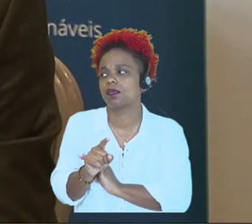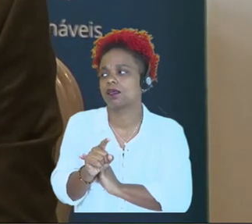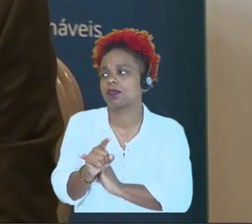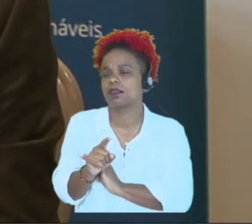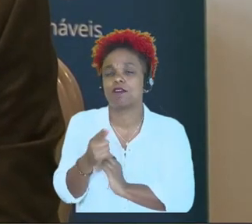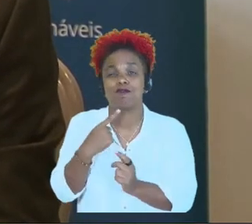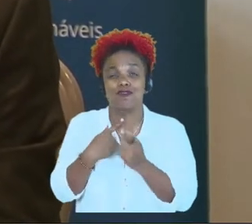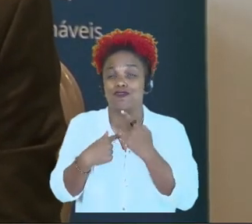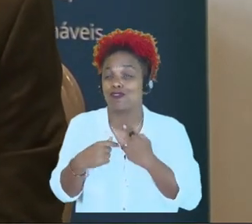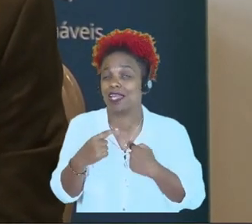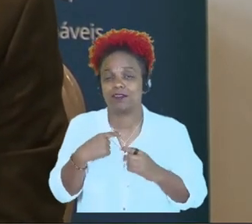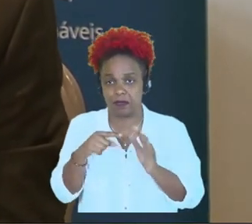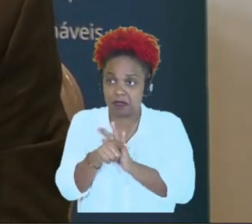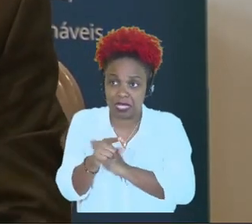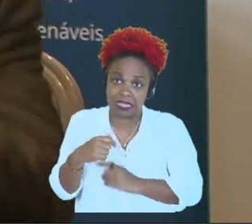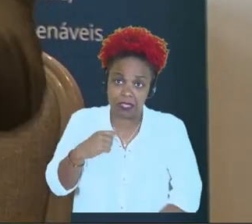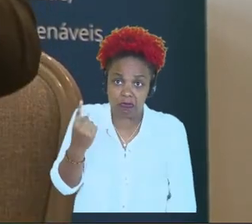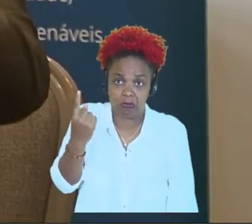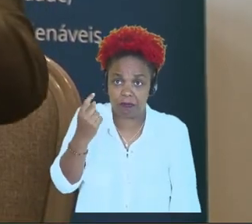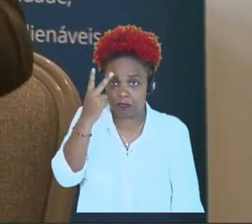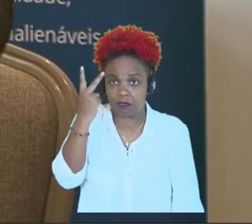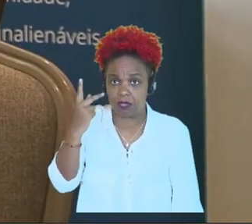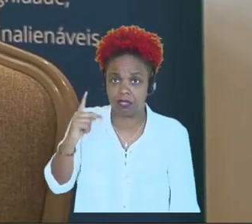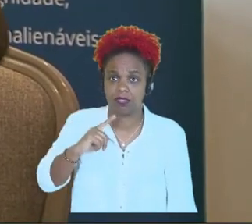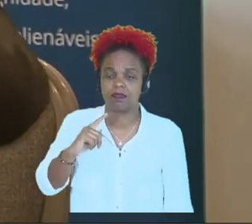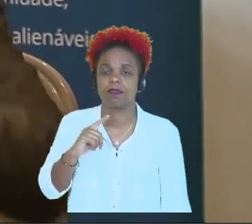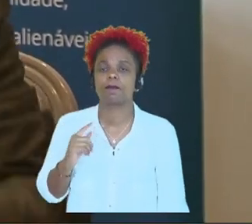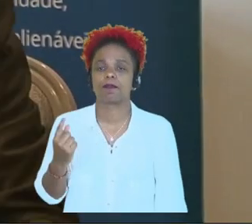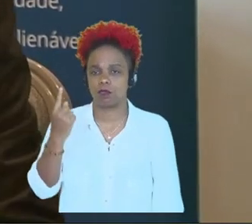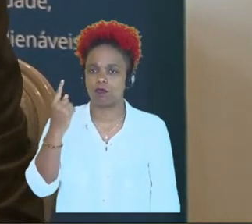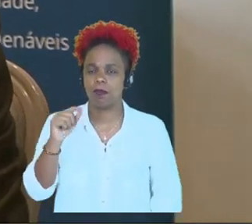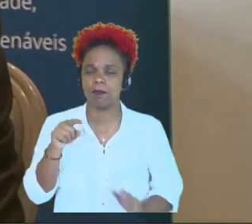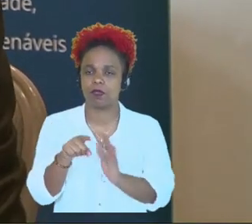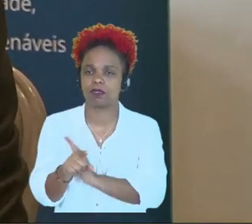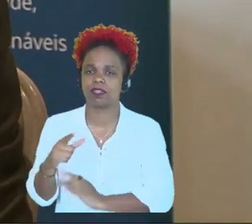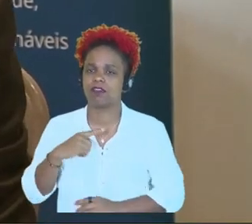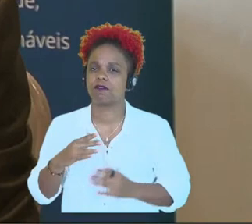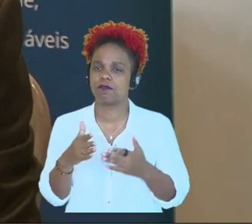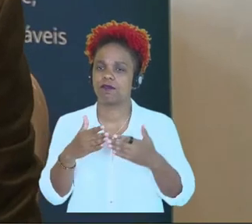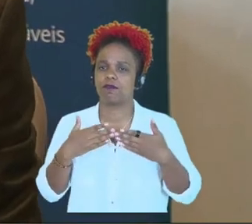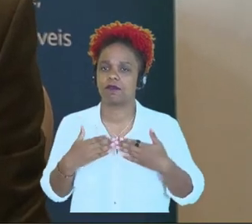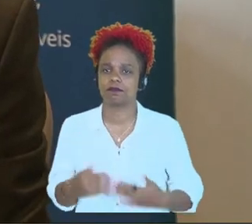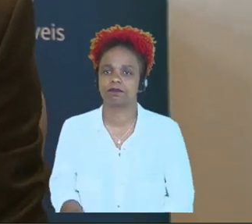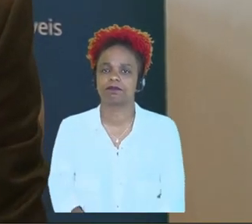muita vontade? Então, temos uma pergunta aqui, por favor.